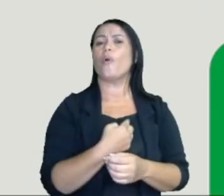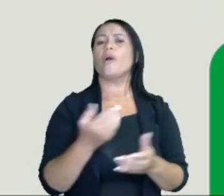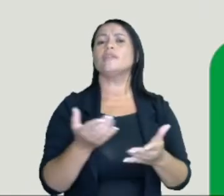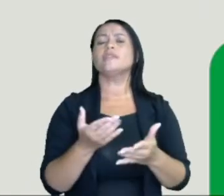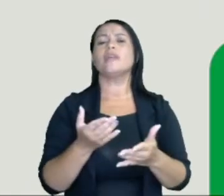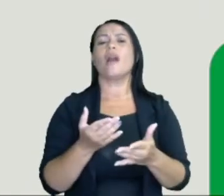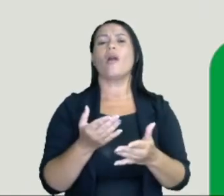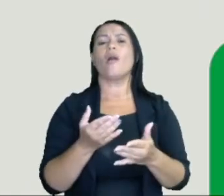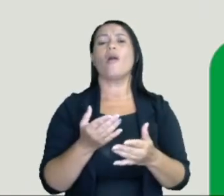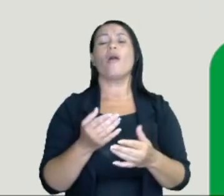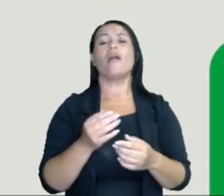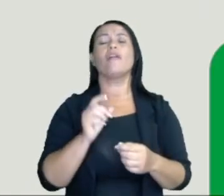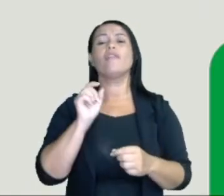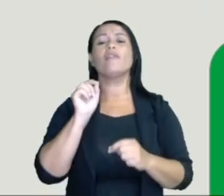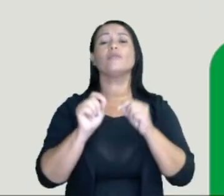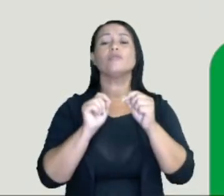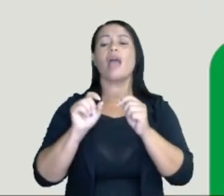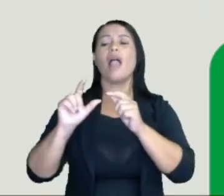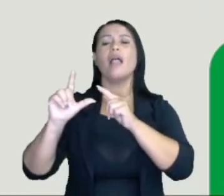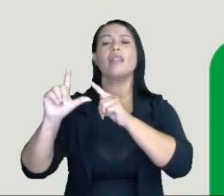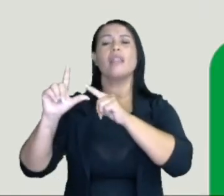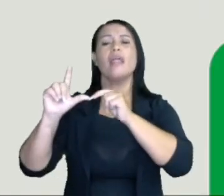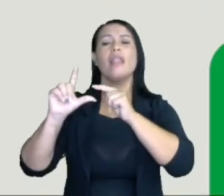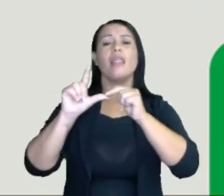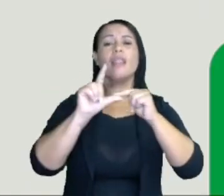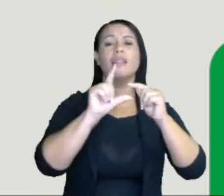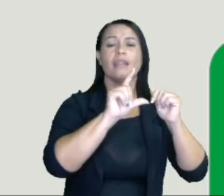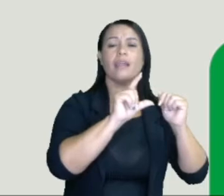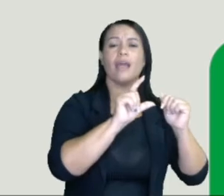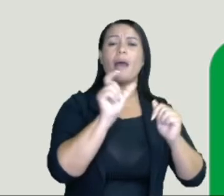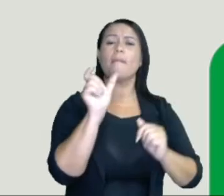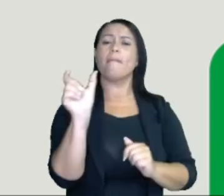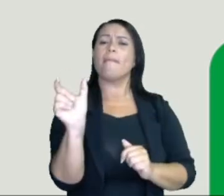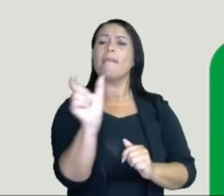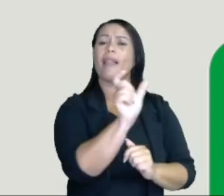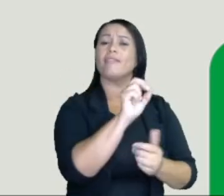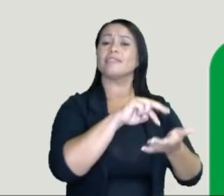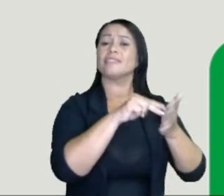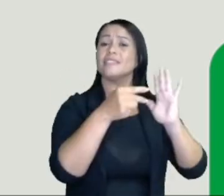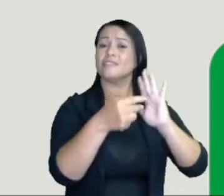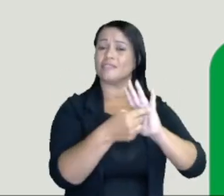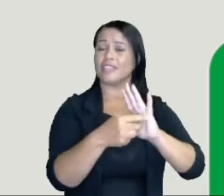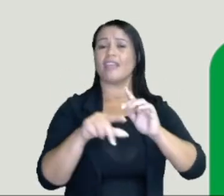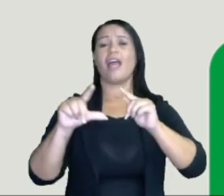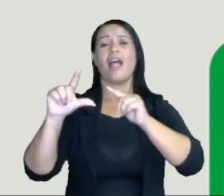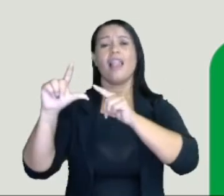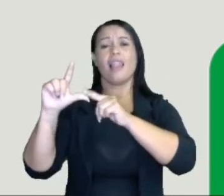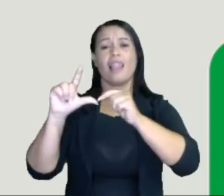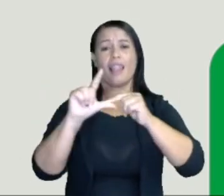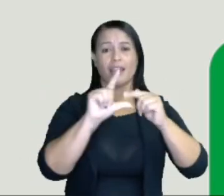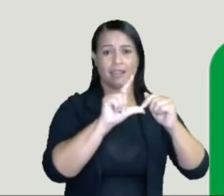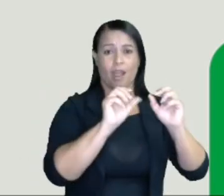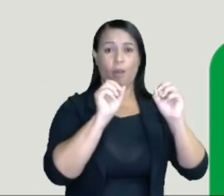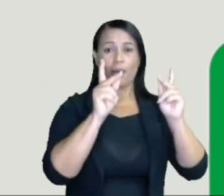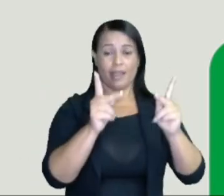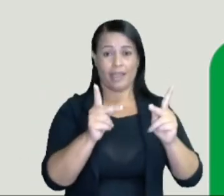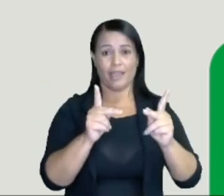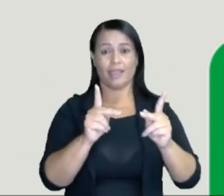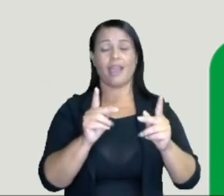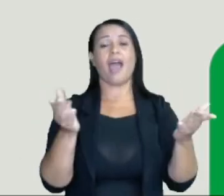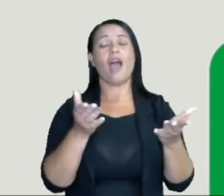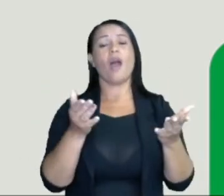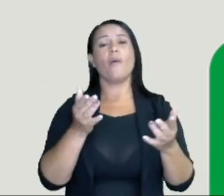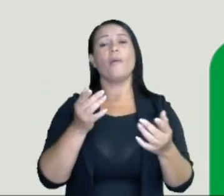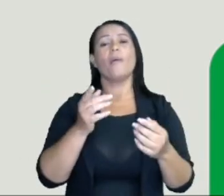vamos deletrear palavras, que em espanhol significa soletrar, certo? E aí a